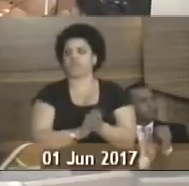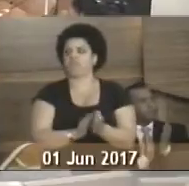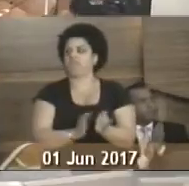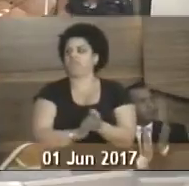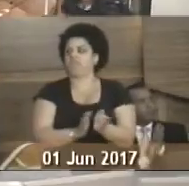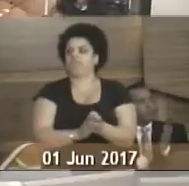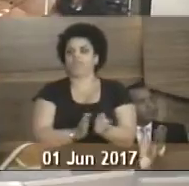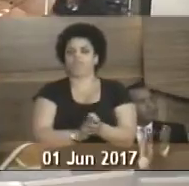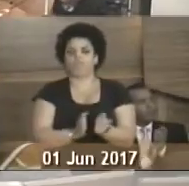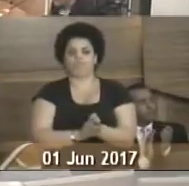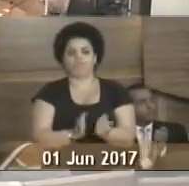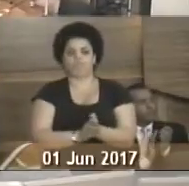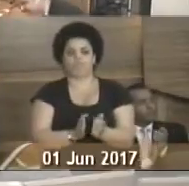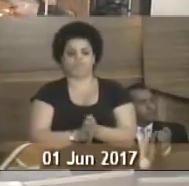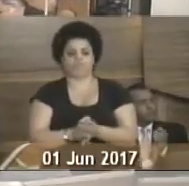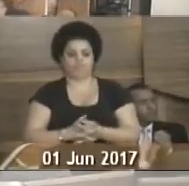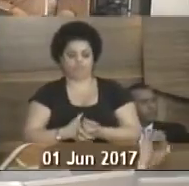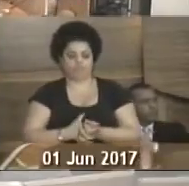Obrigado.